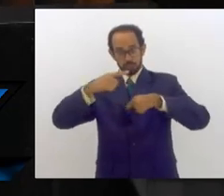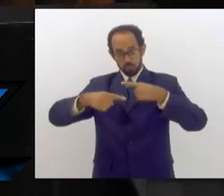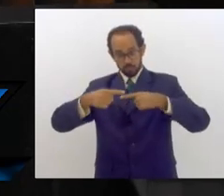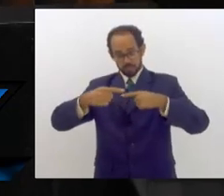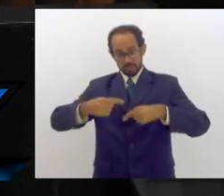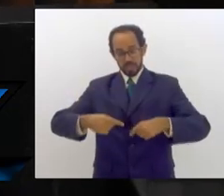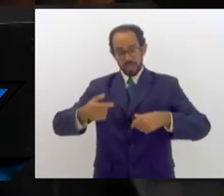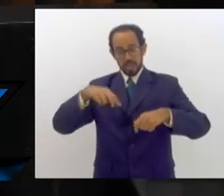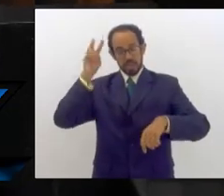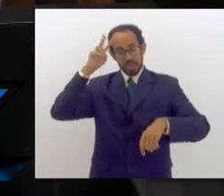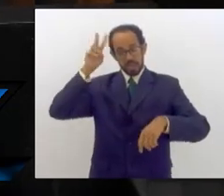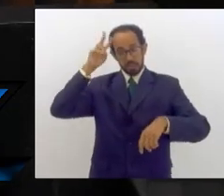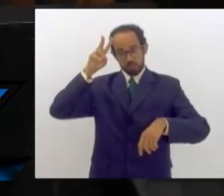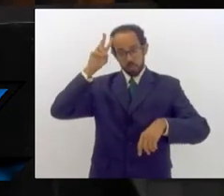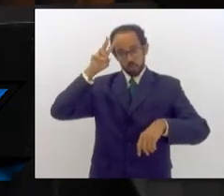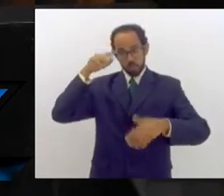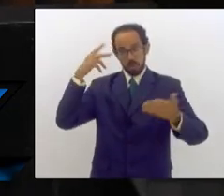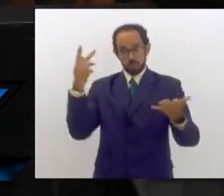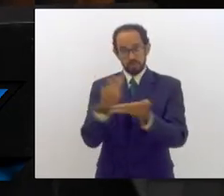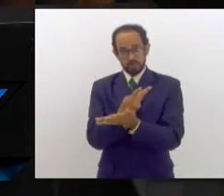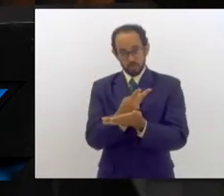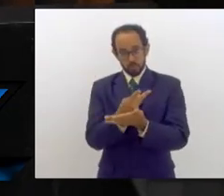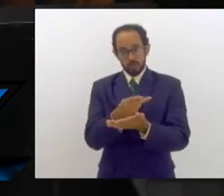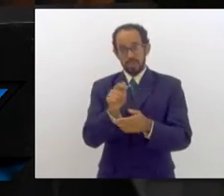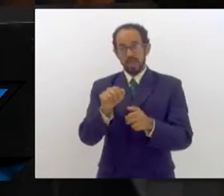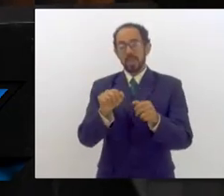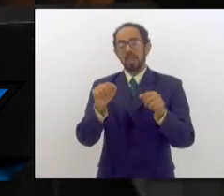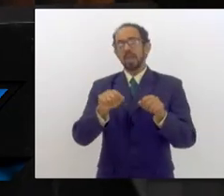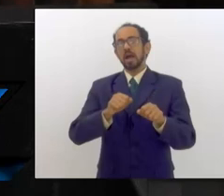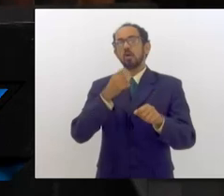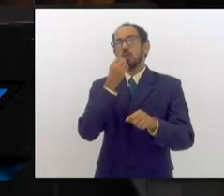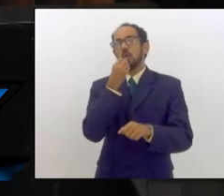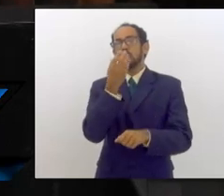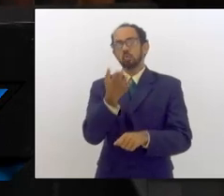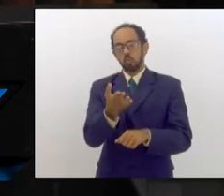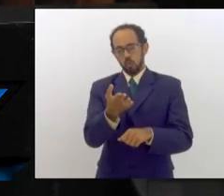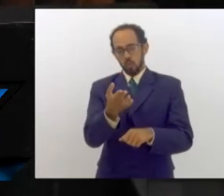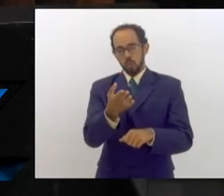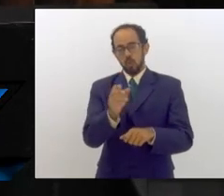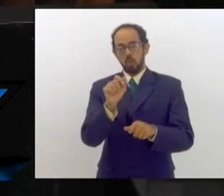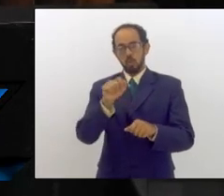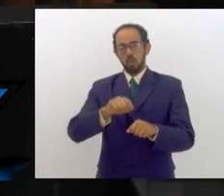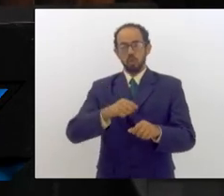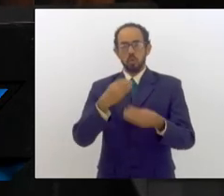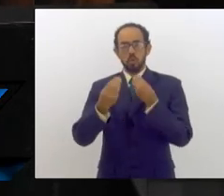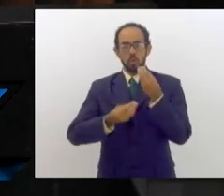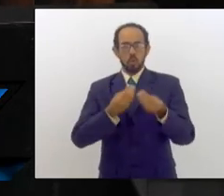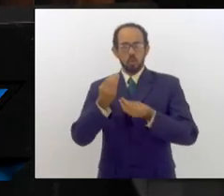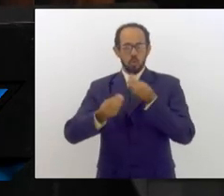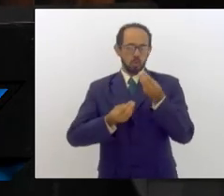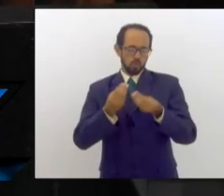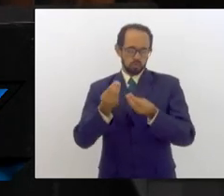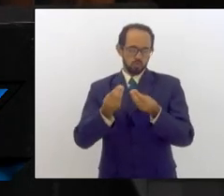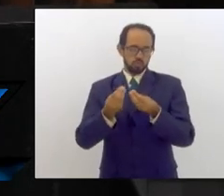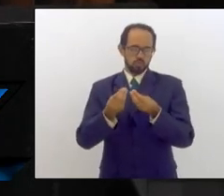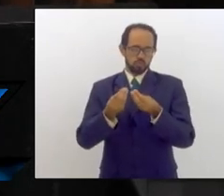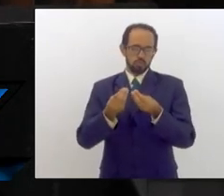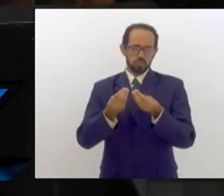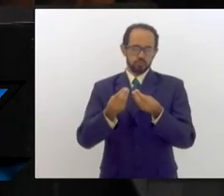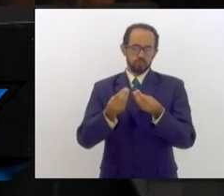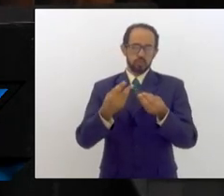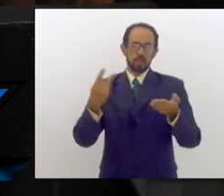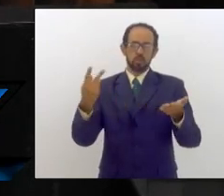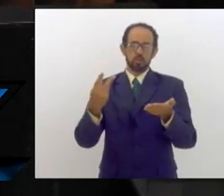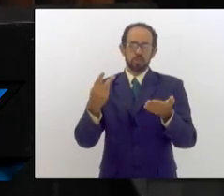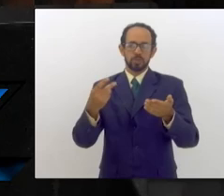as lembranças e ela fez questão de registrar de sofrer tamanho acidente